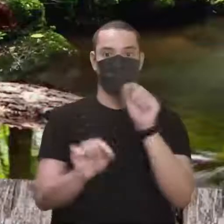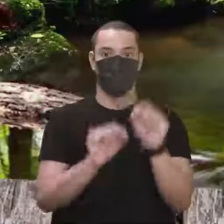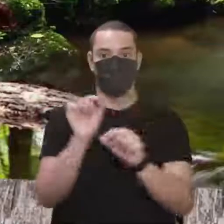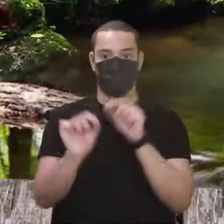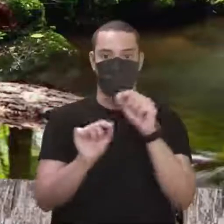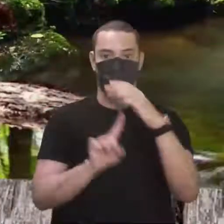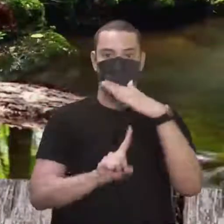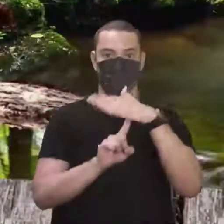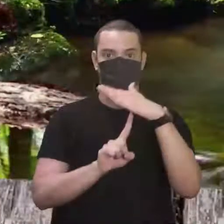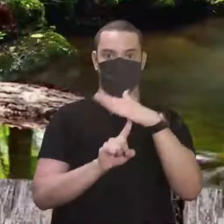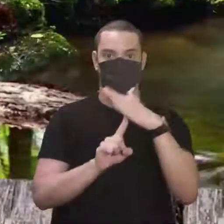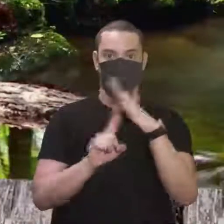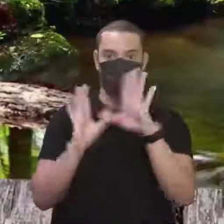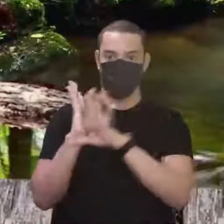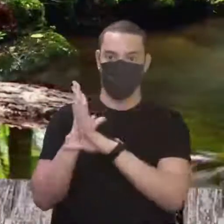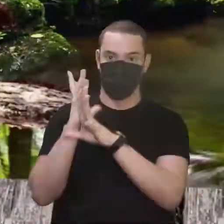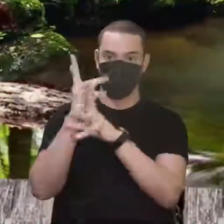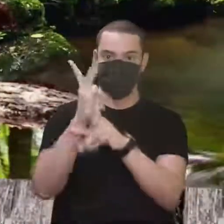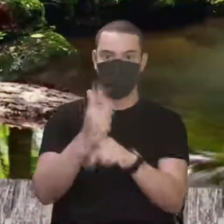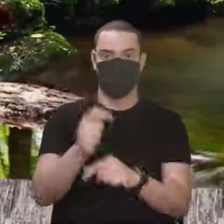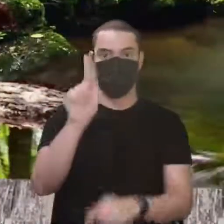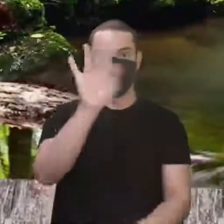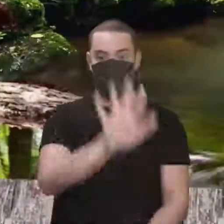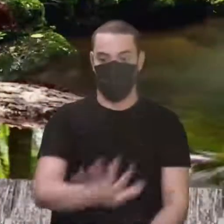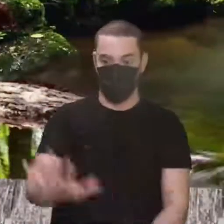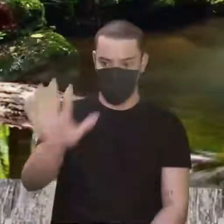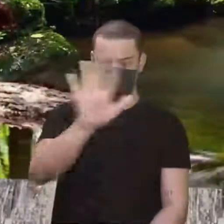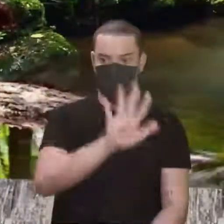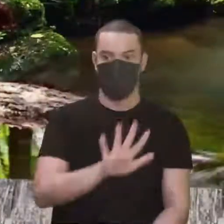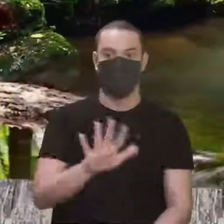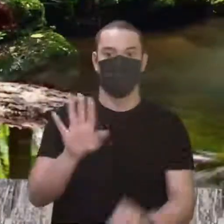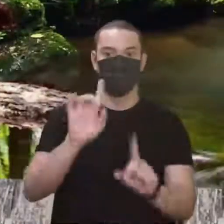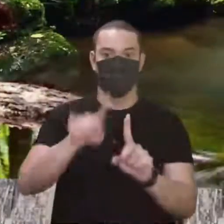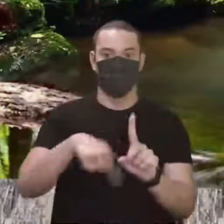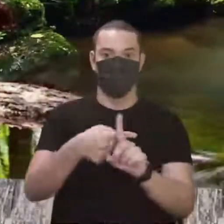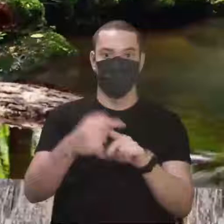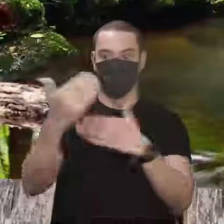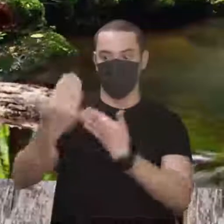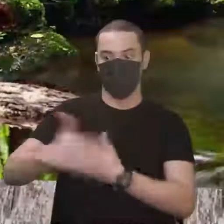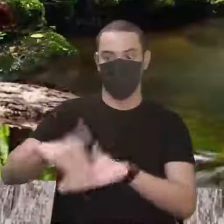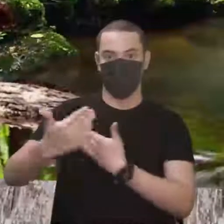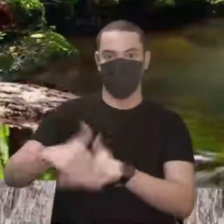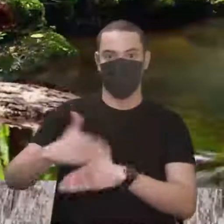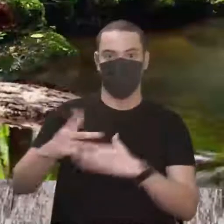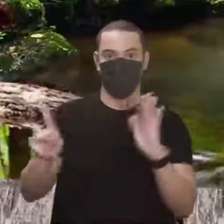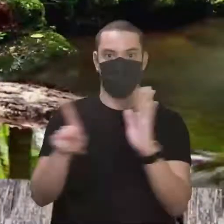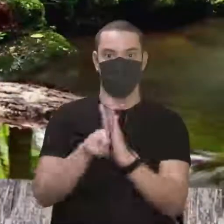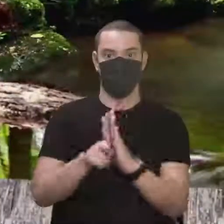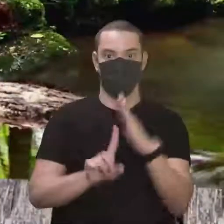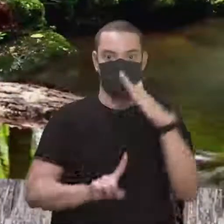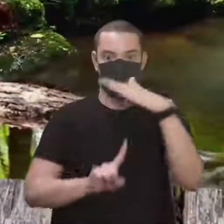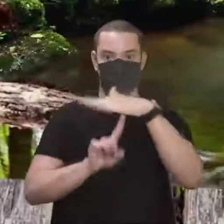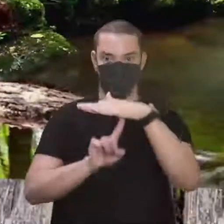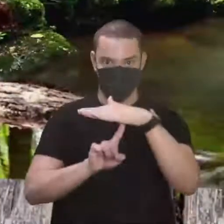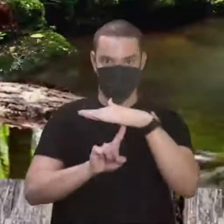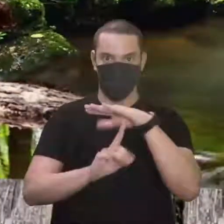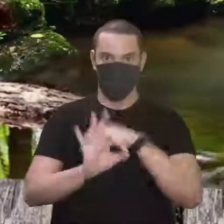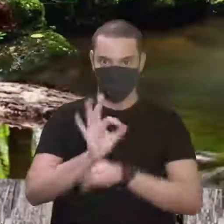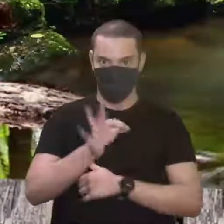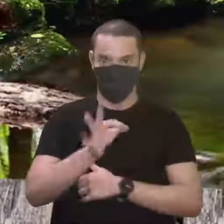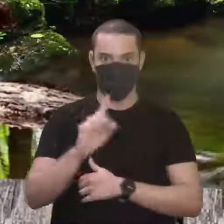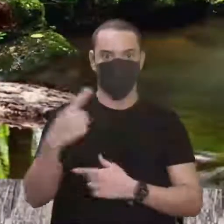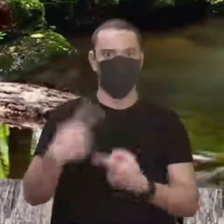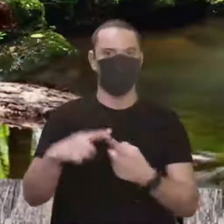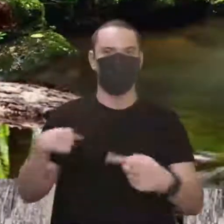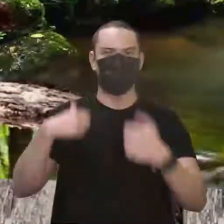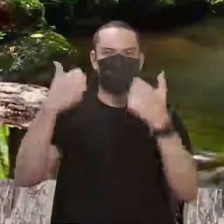da nossa revisão geral e a nossa avaliação da unidade 1, que aí